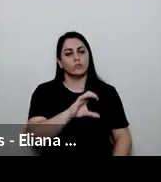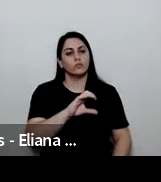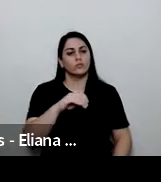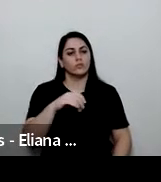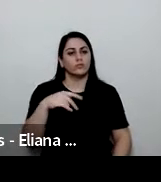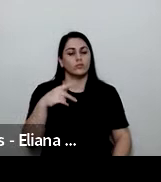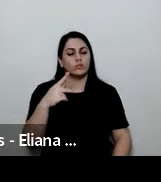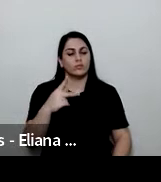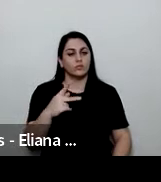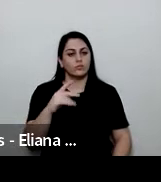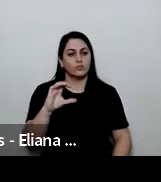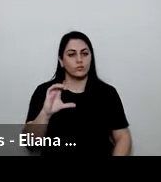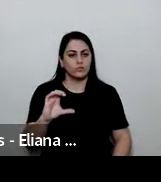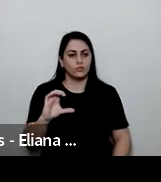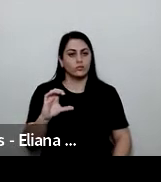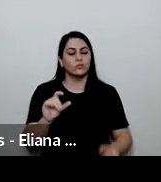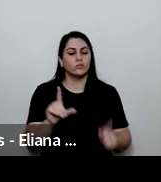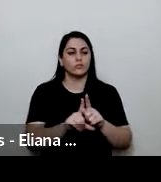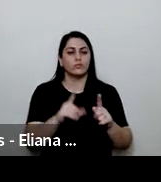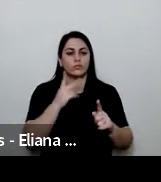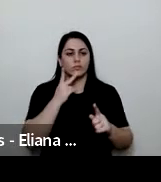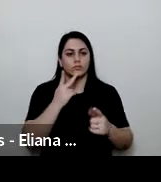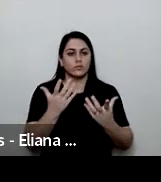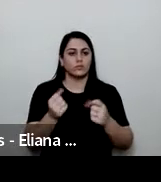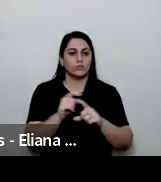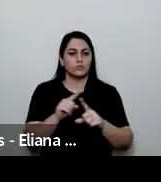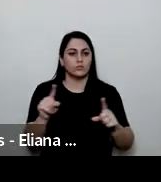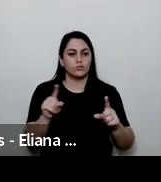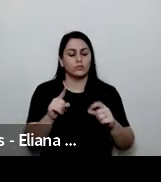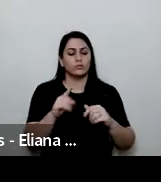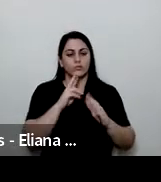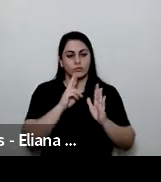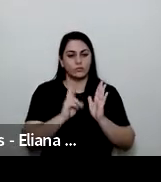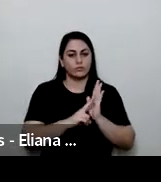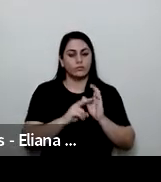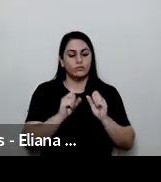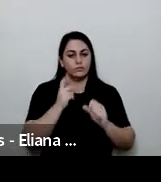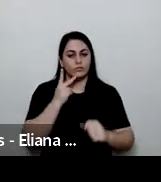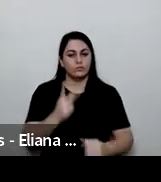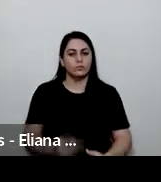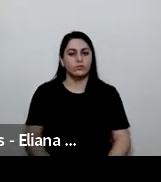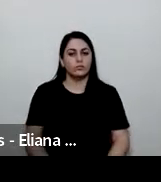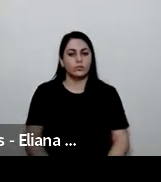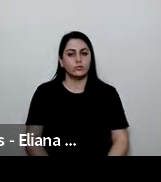manifes tamente inadmissível com a palavra a senhora relatora